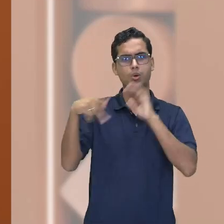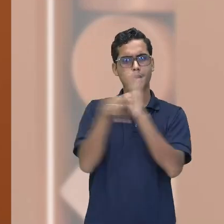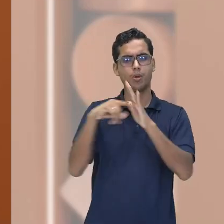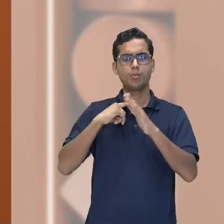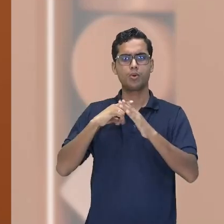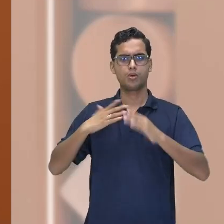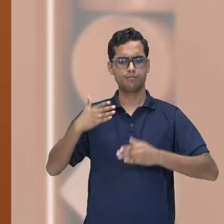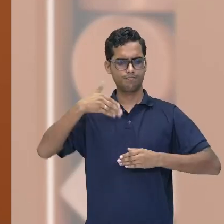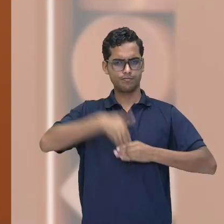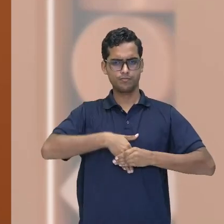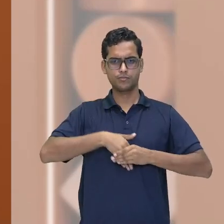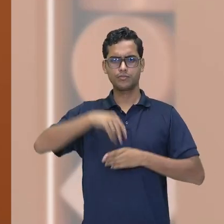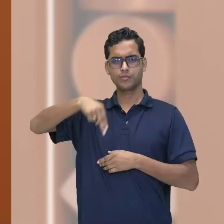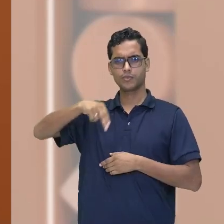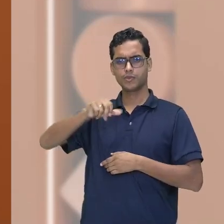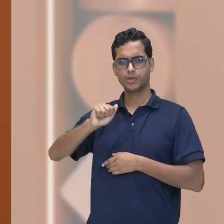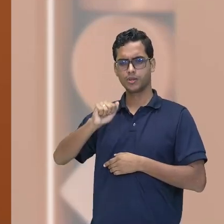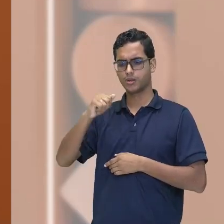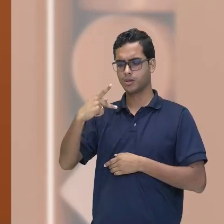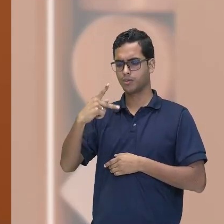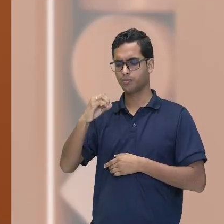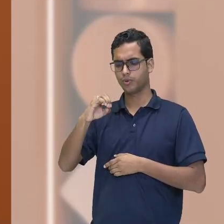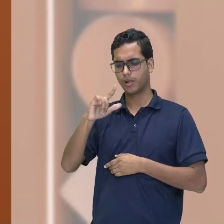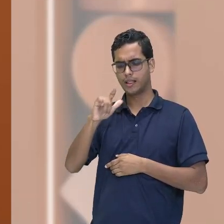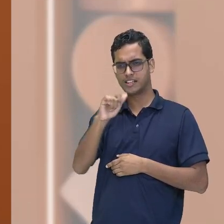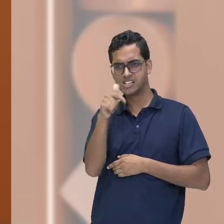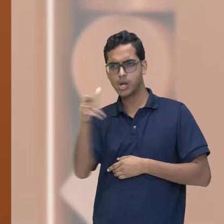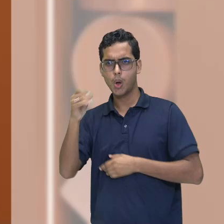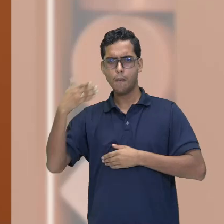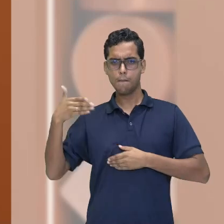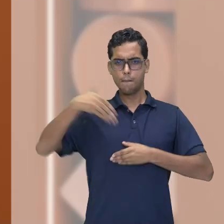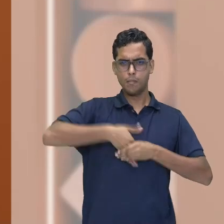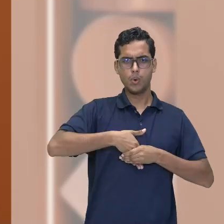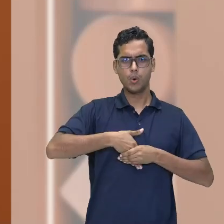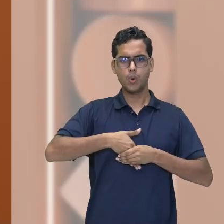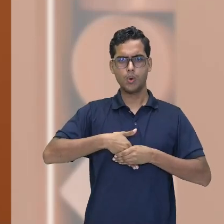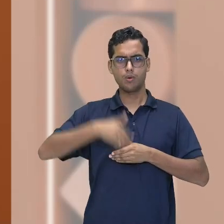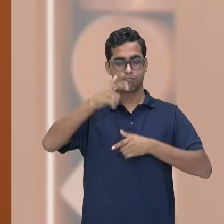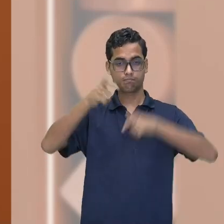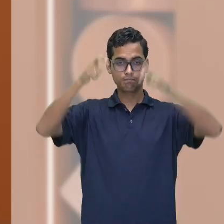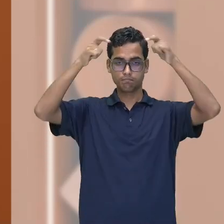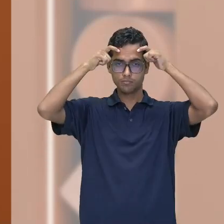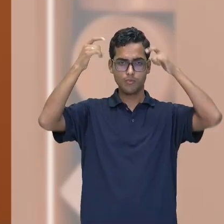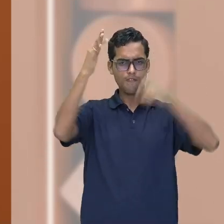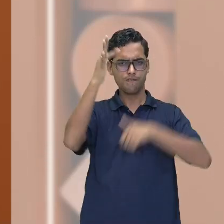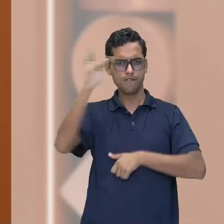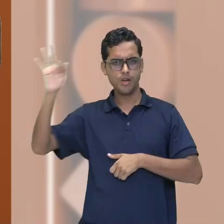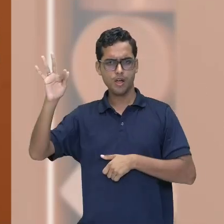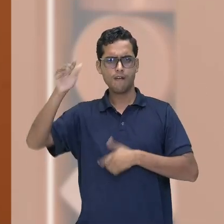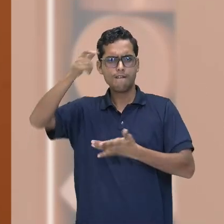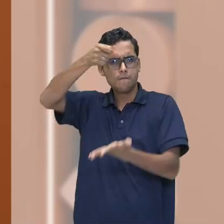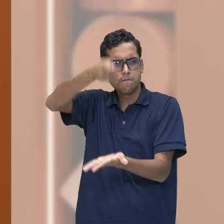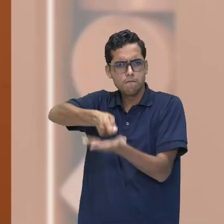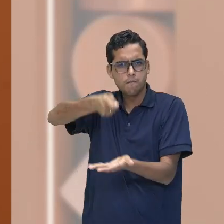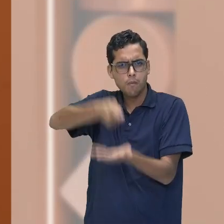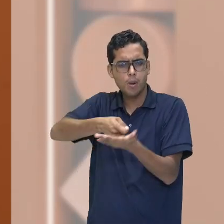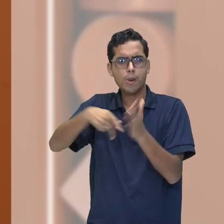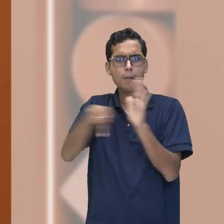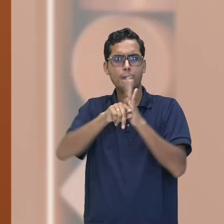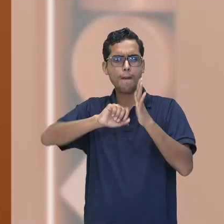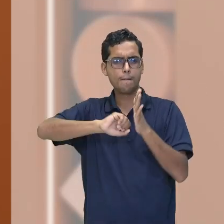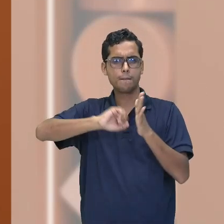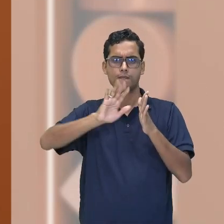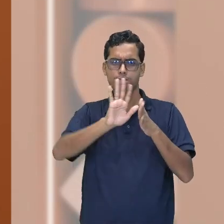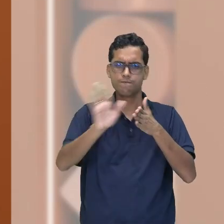poder, o que teria a ver com a história do Brasil? Quando Napoleão Bonaparte se torna imperador da França, ele impõe um chamado bloqueio continental,